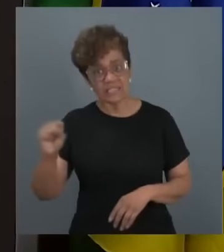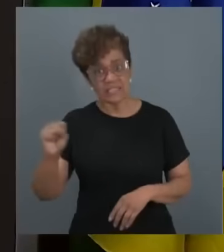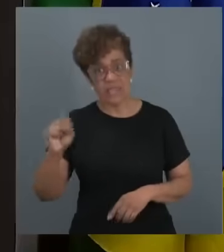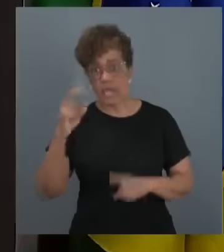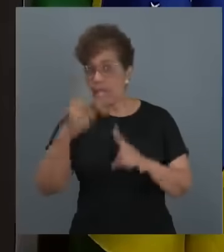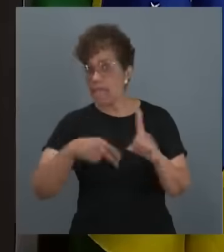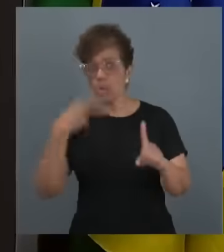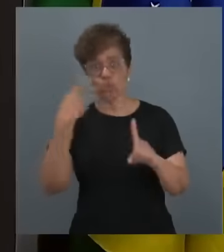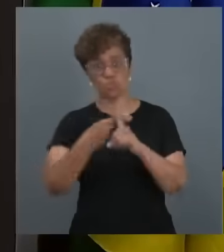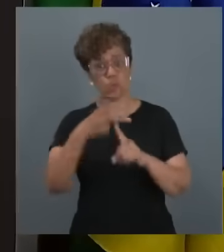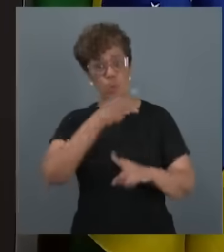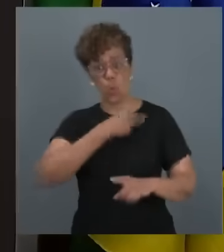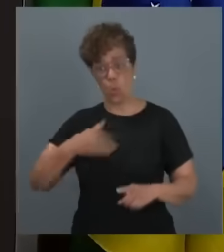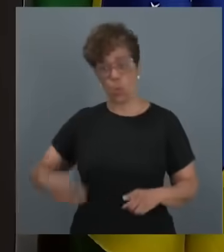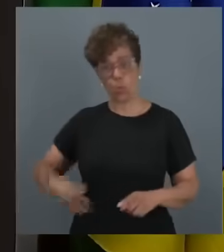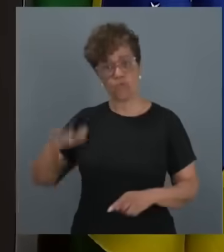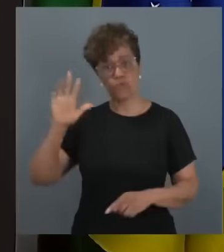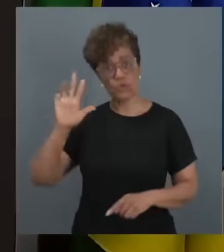nesse governo Lula,